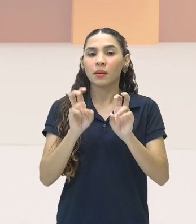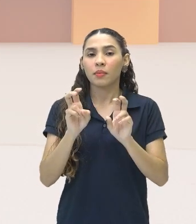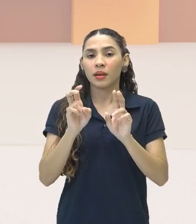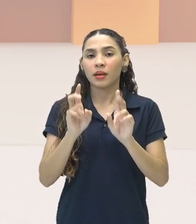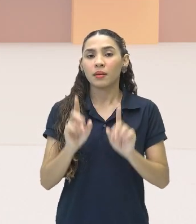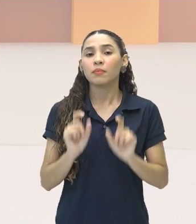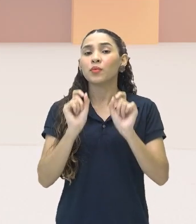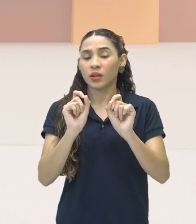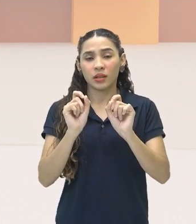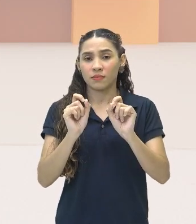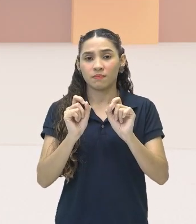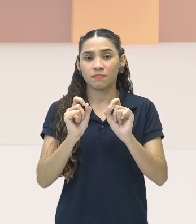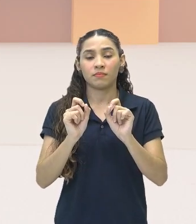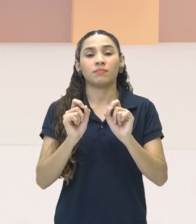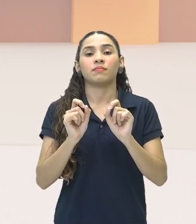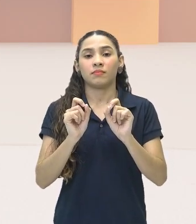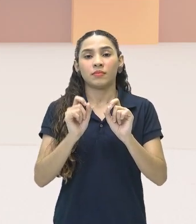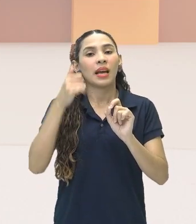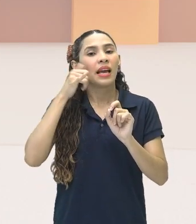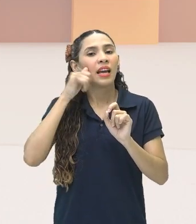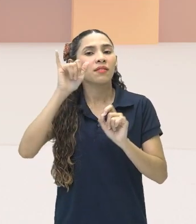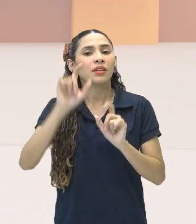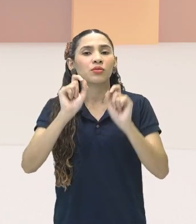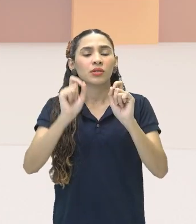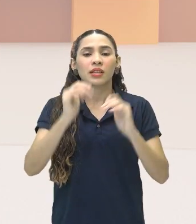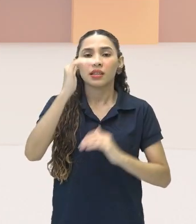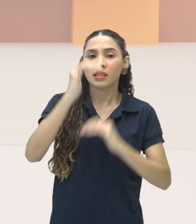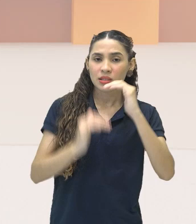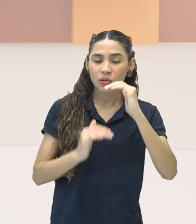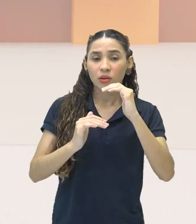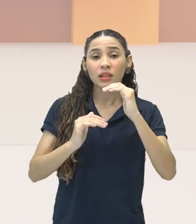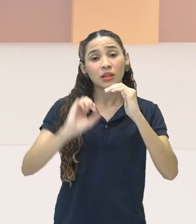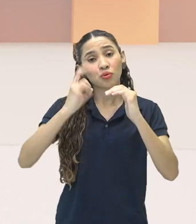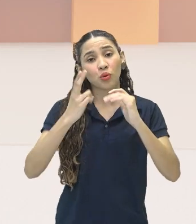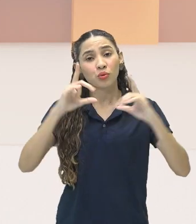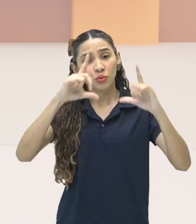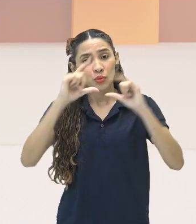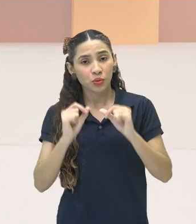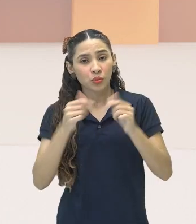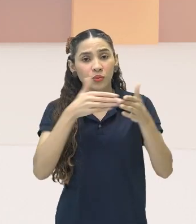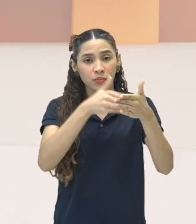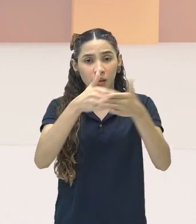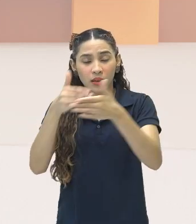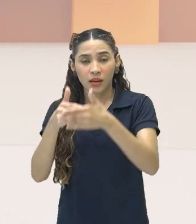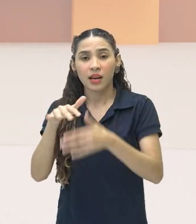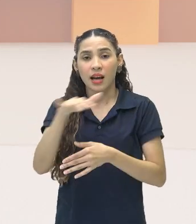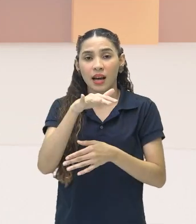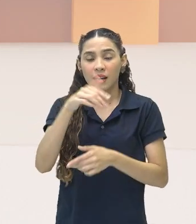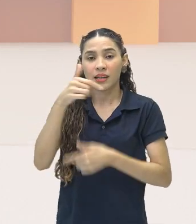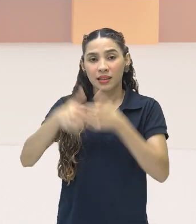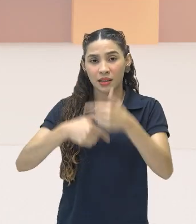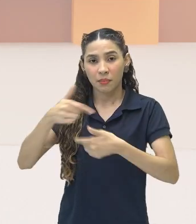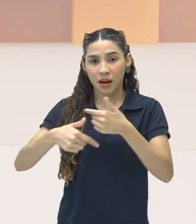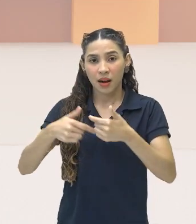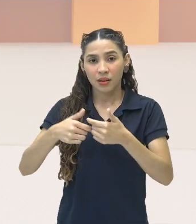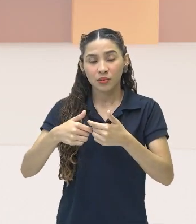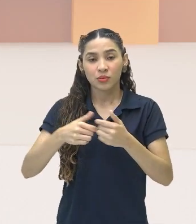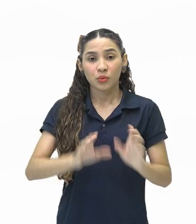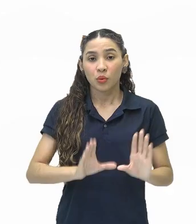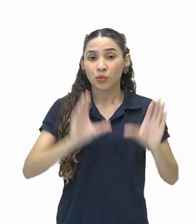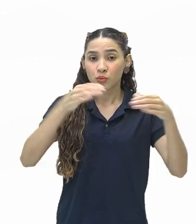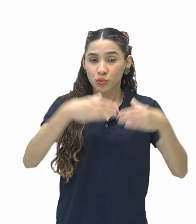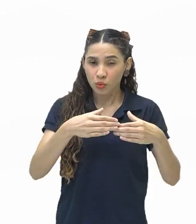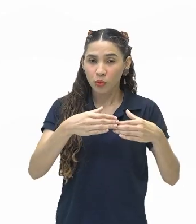que diminua cada vez mais essa desigualdade de acesso ao mercado de trabalho. Olha só, os